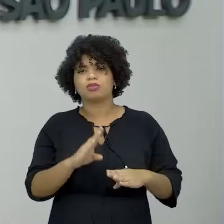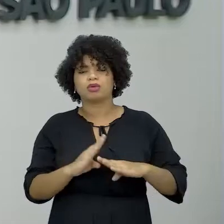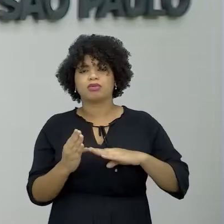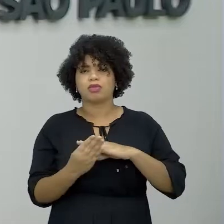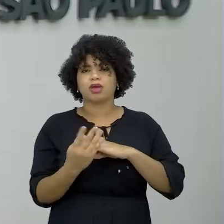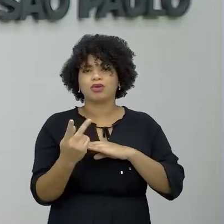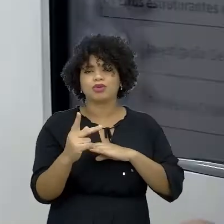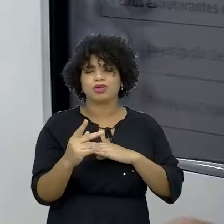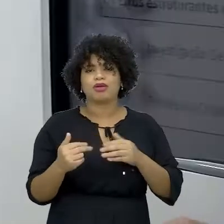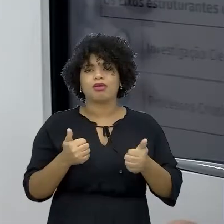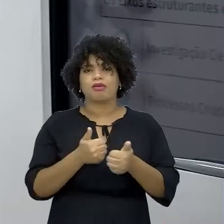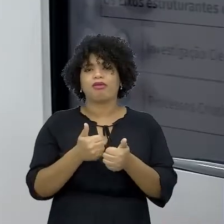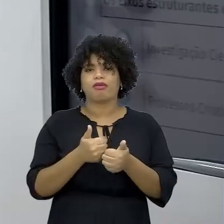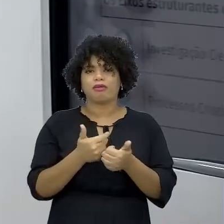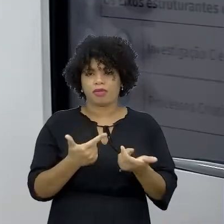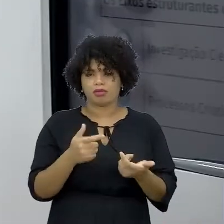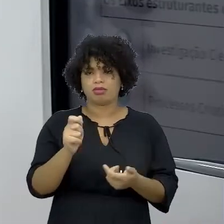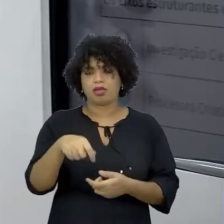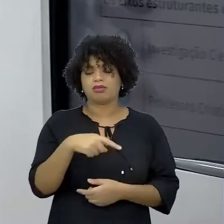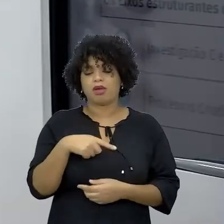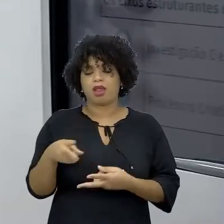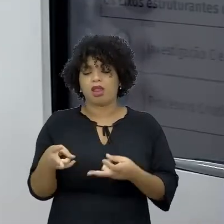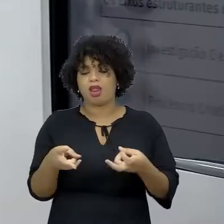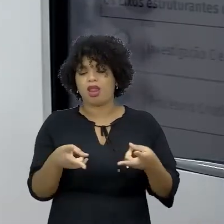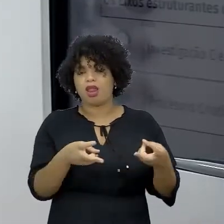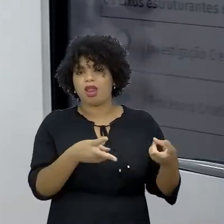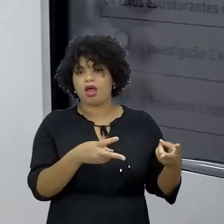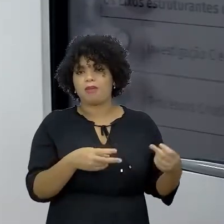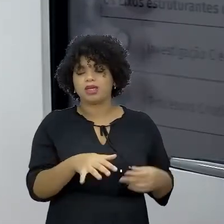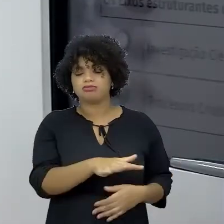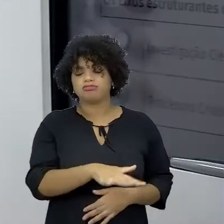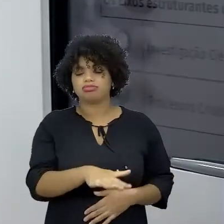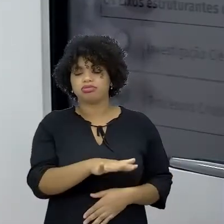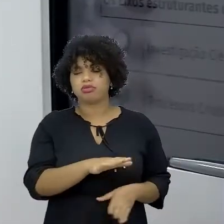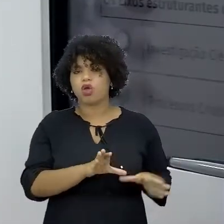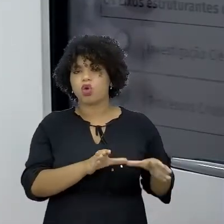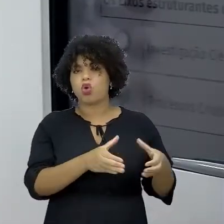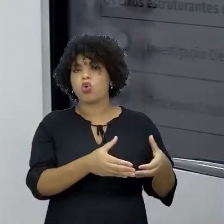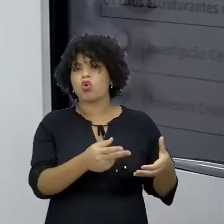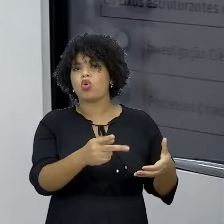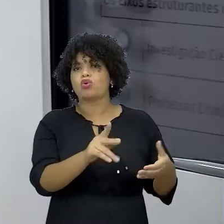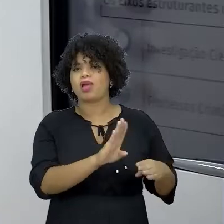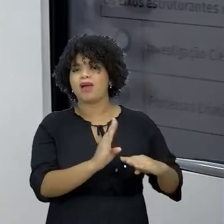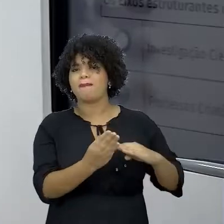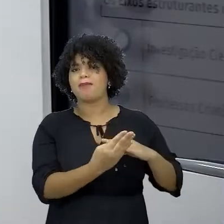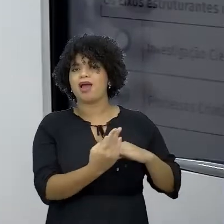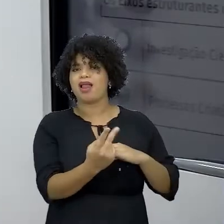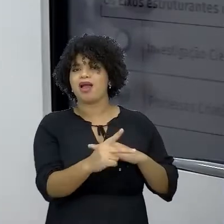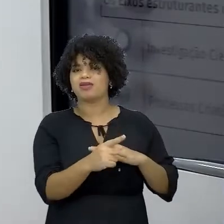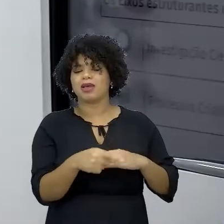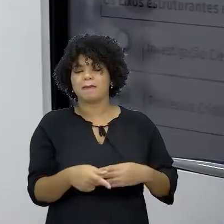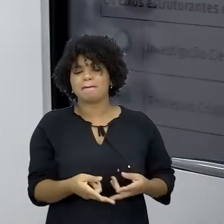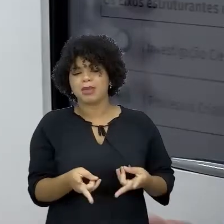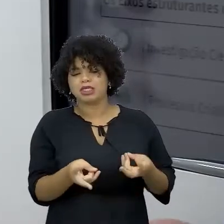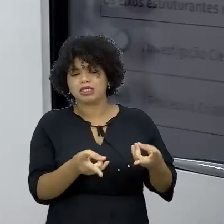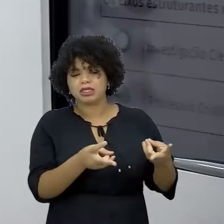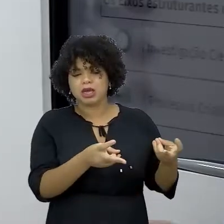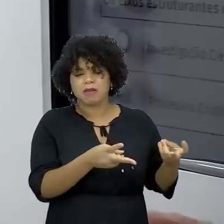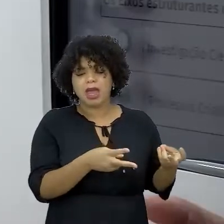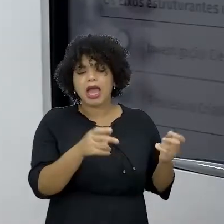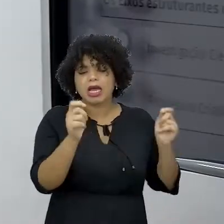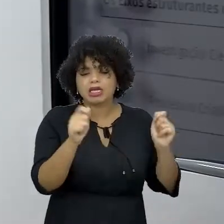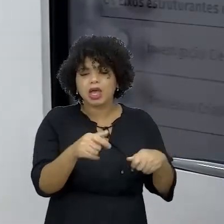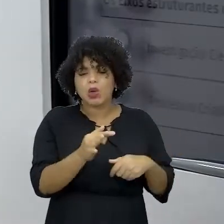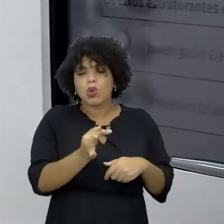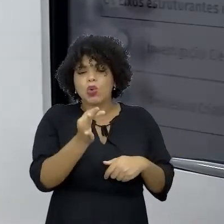seu entorno. E ali ele vai verificar como que aquela região, quais são as potencialidades econômicas daquela região. Sim.